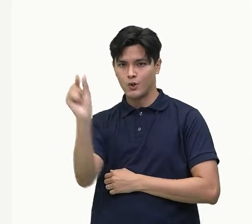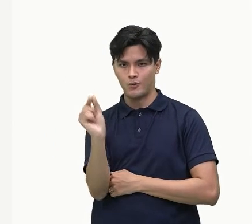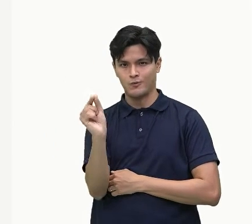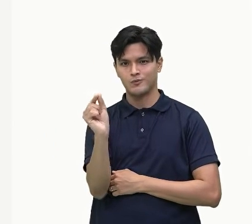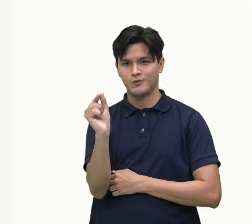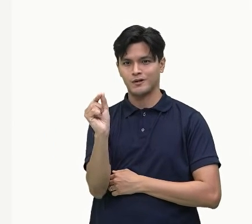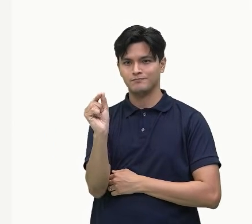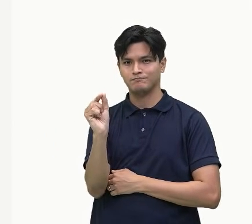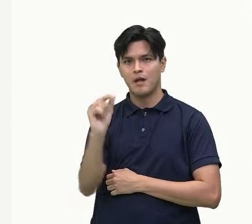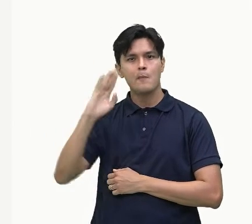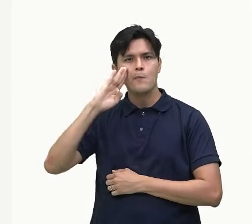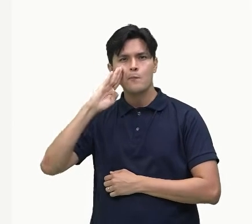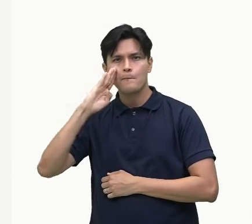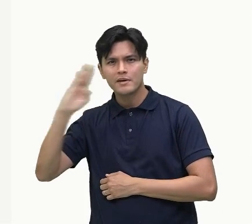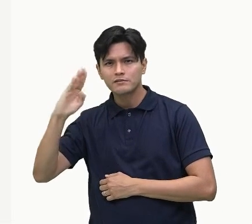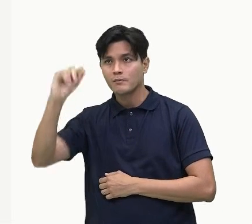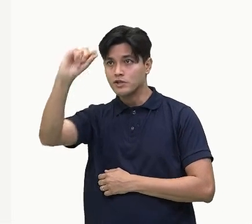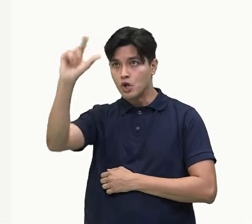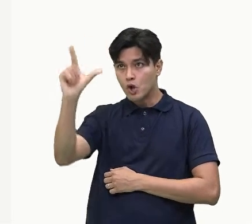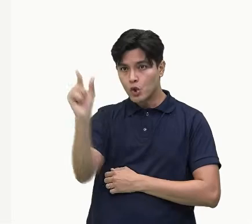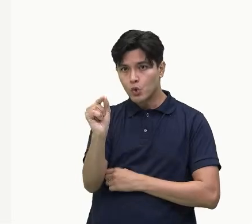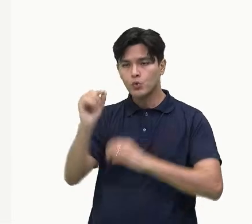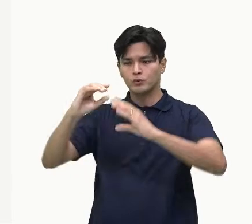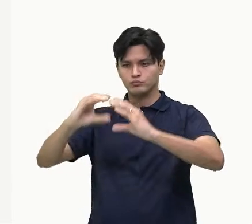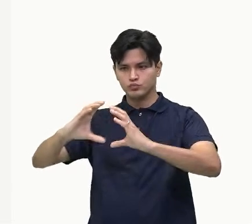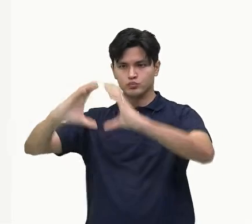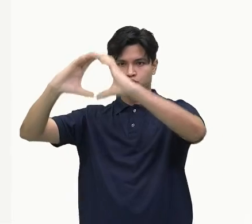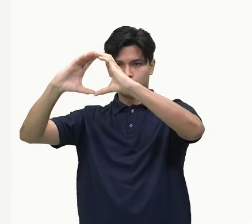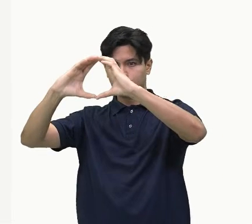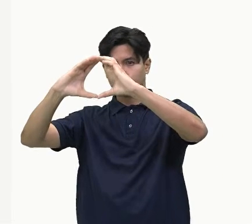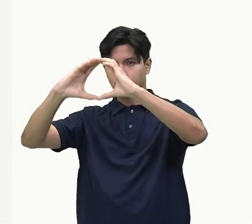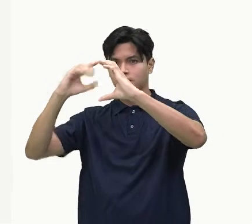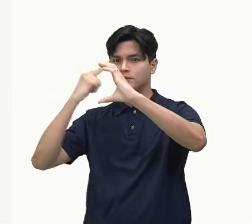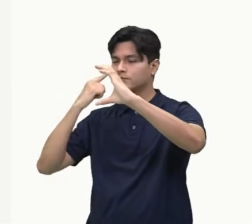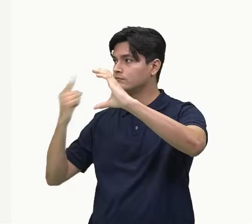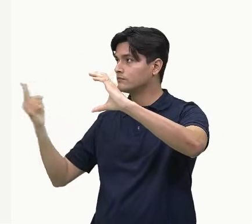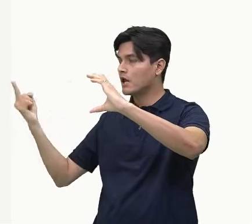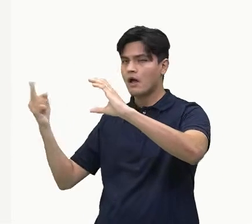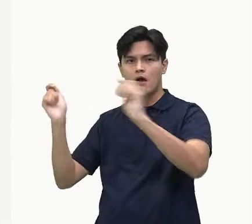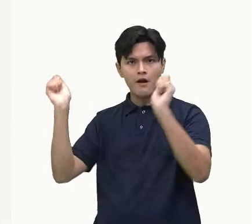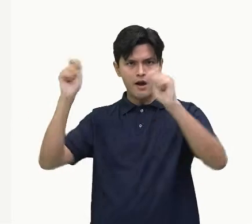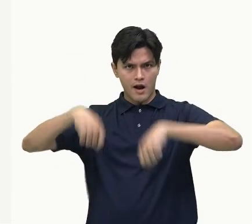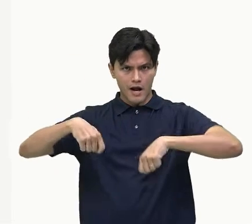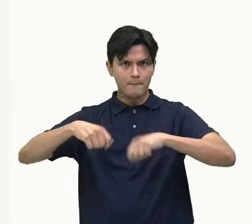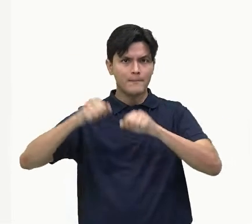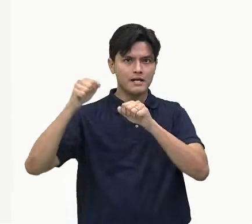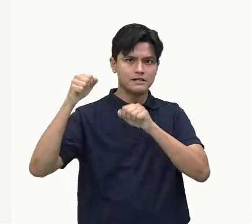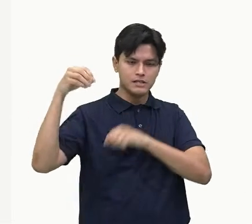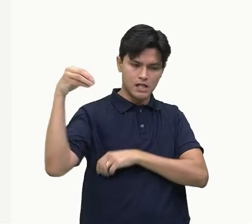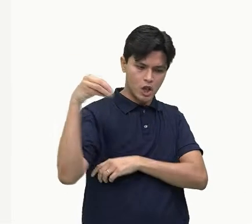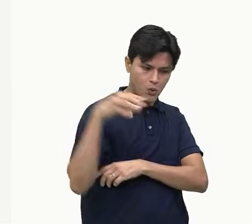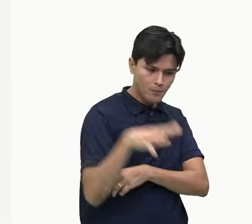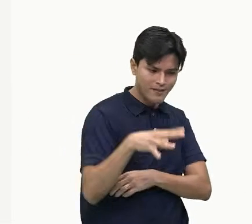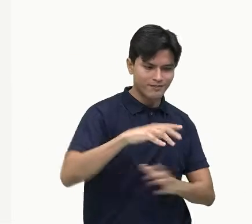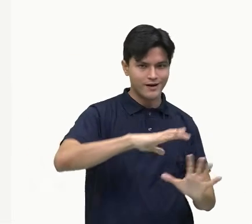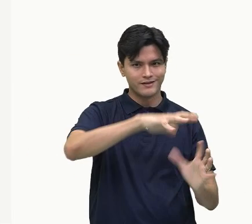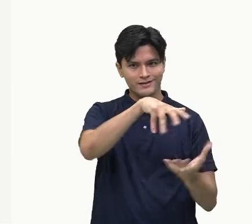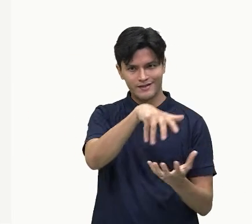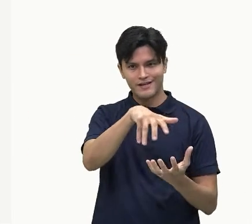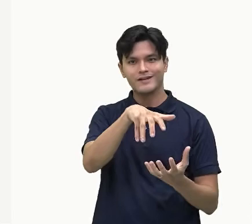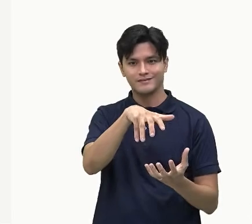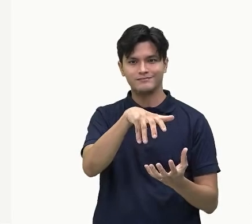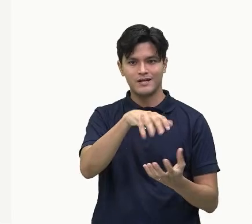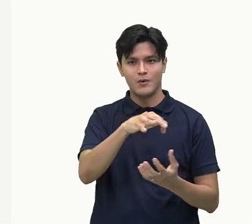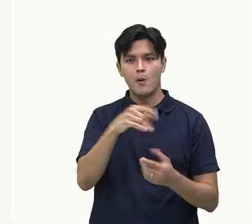tem a Lua cheia, né, pessoal? A Lua consegue iluminar a Terra quando ela está sendo totalmente iluminada pelo Sol